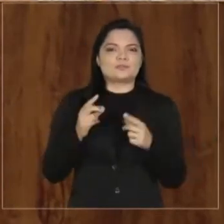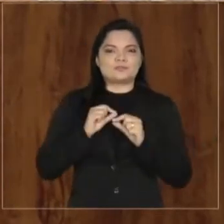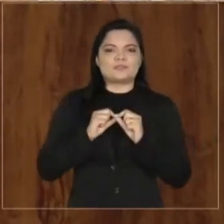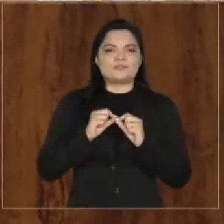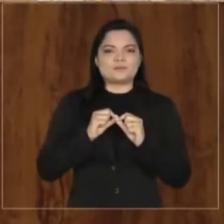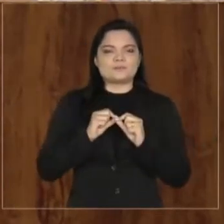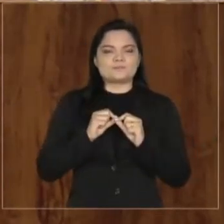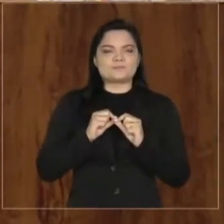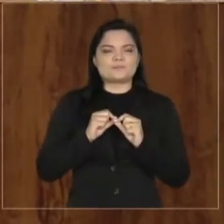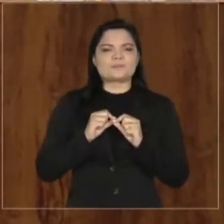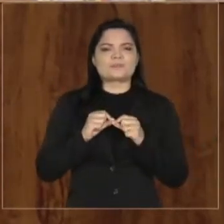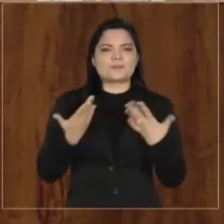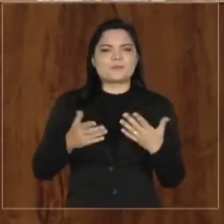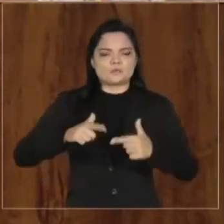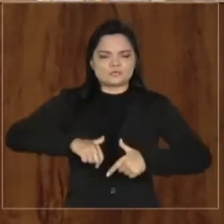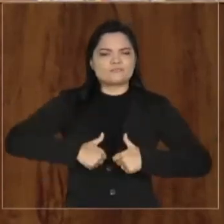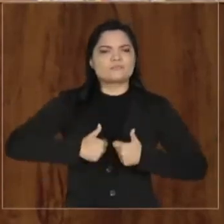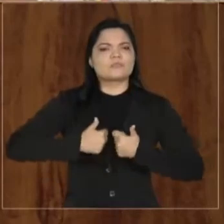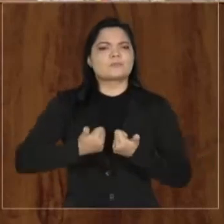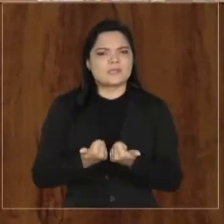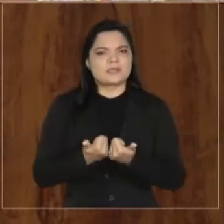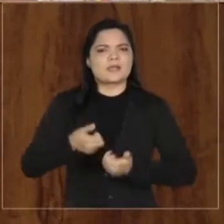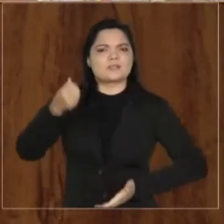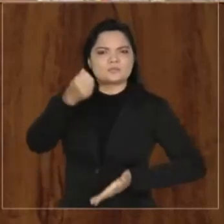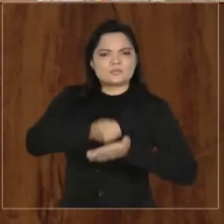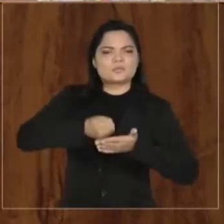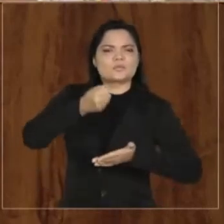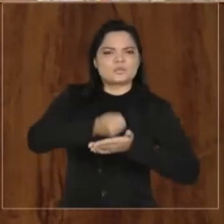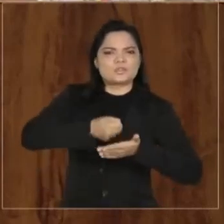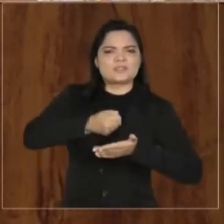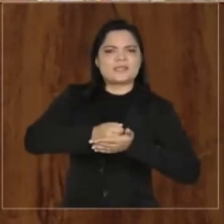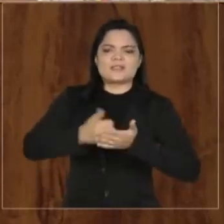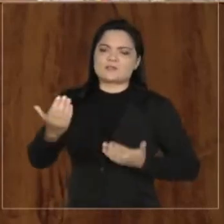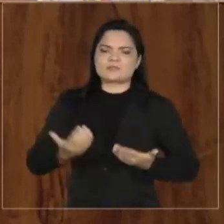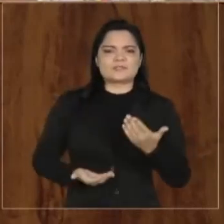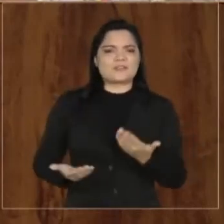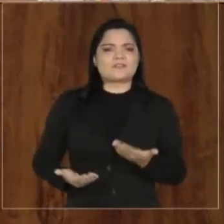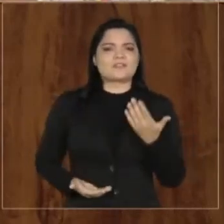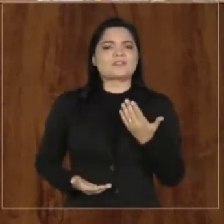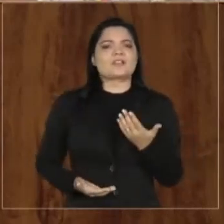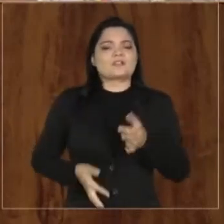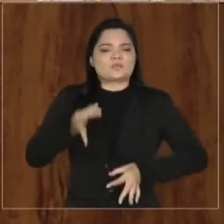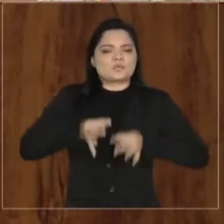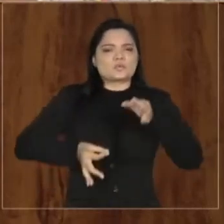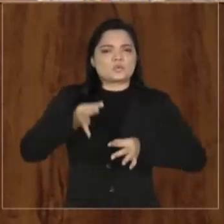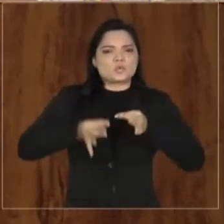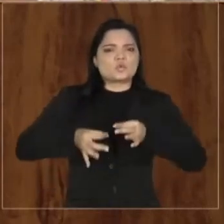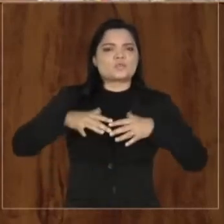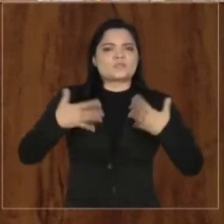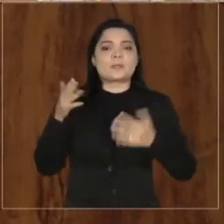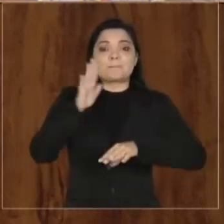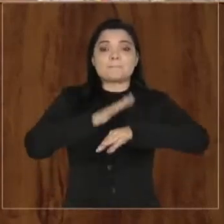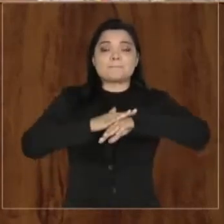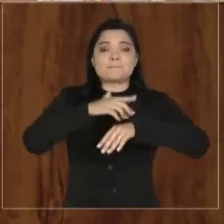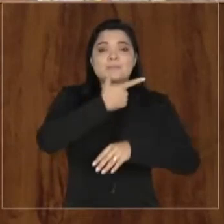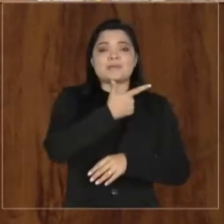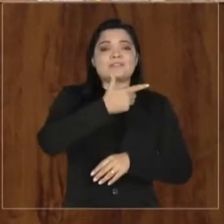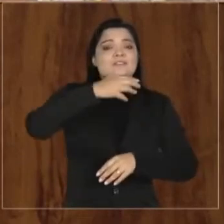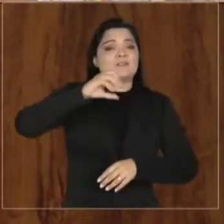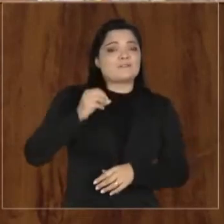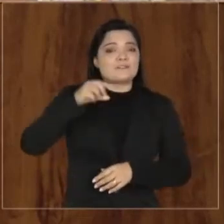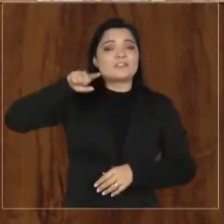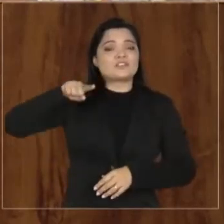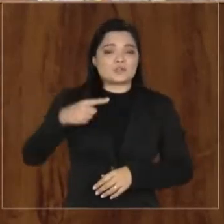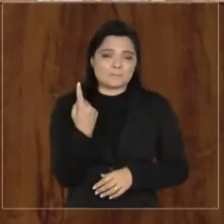os muito empenhados, dedicados, servidores da Justiça Eleitoral Brasileira, mais de 20 mil